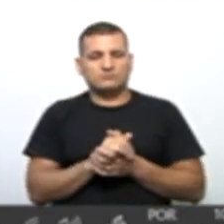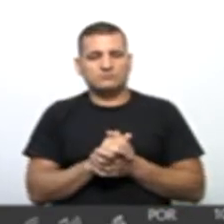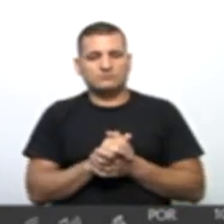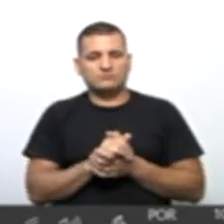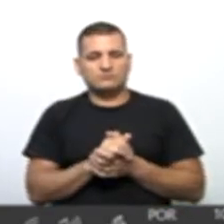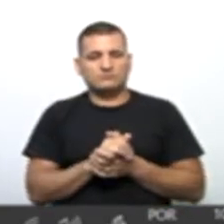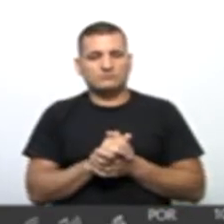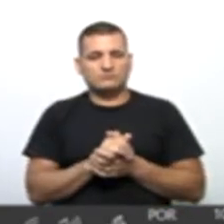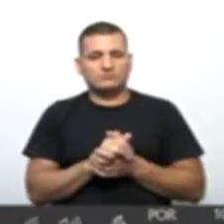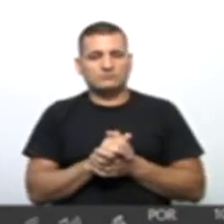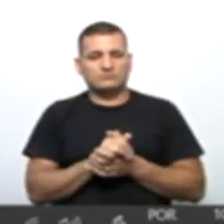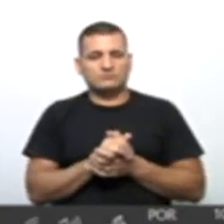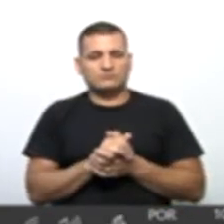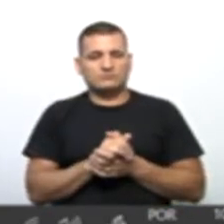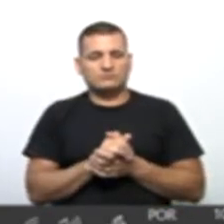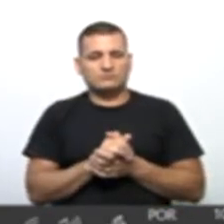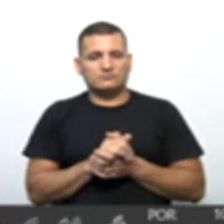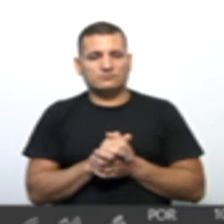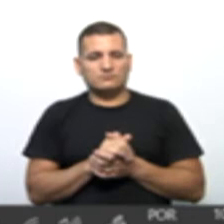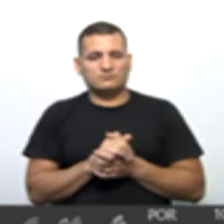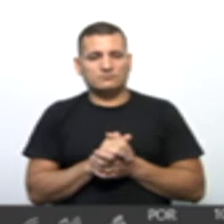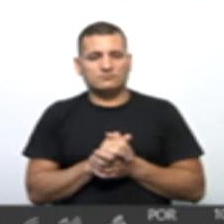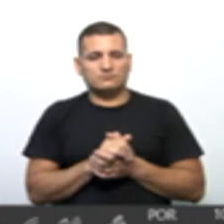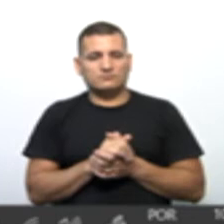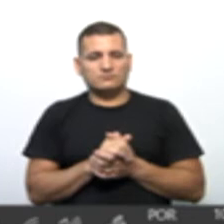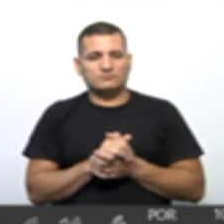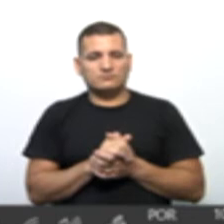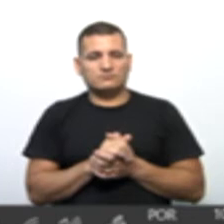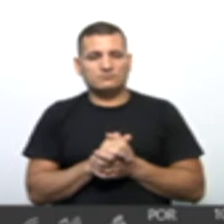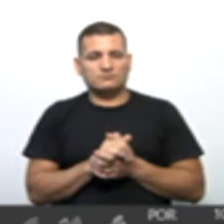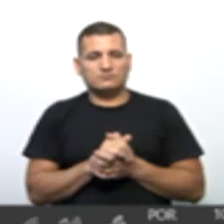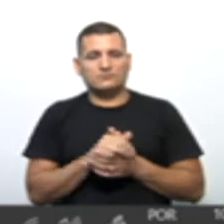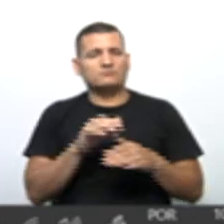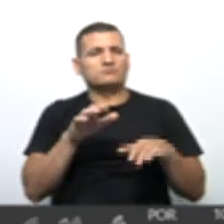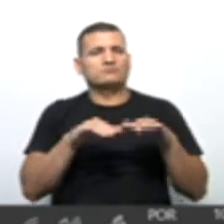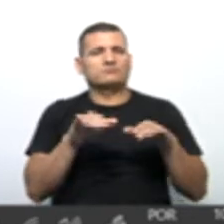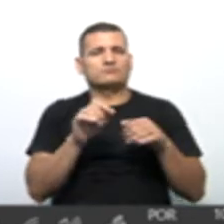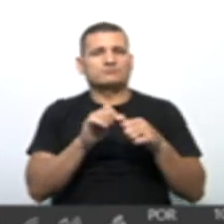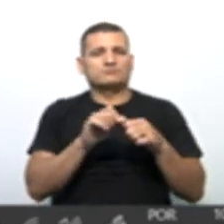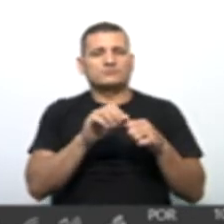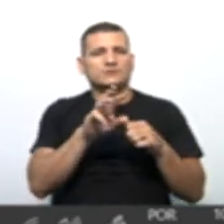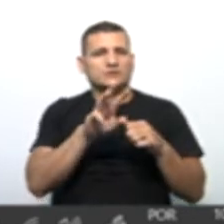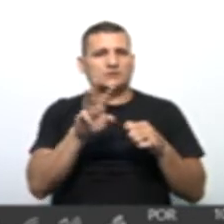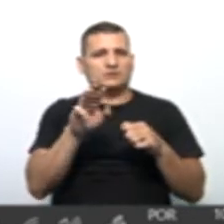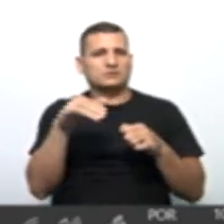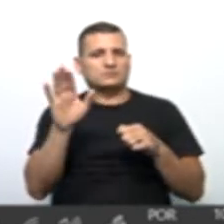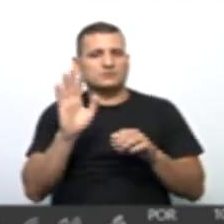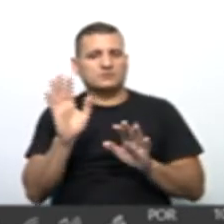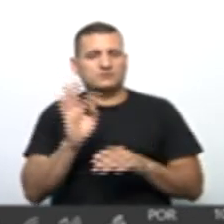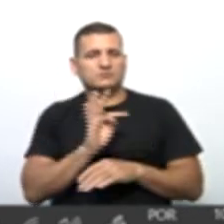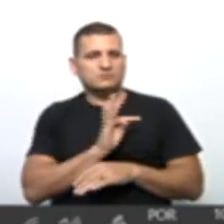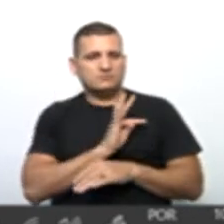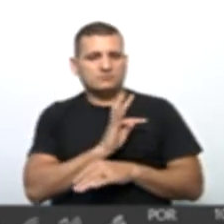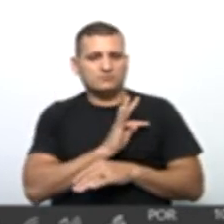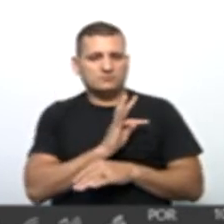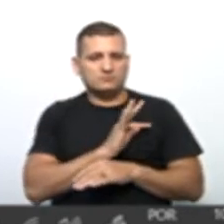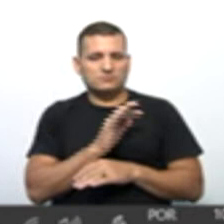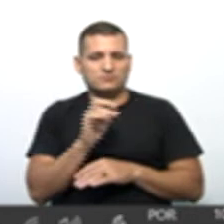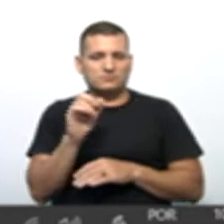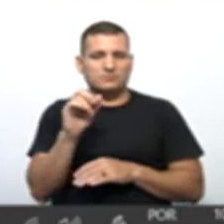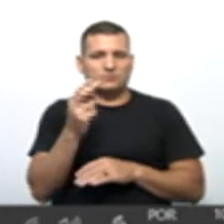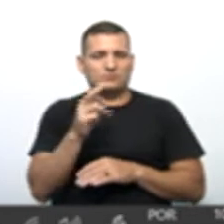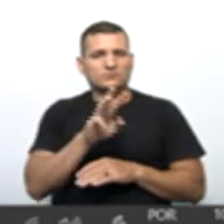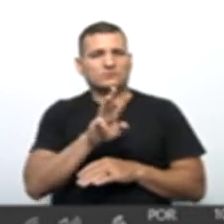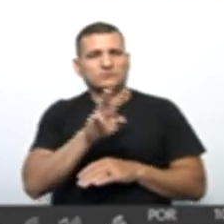permite navegar a explicação então você vai fazer um site mas o técnico essas páginas que ou mesmo o site cnet lembra de